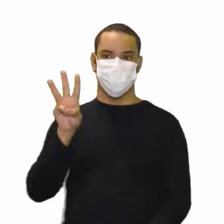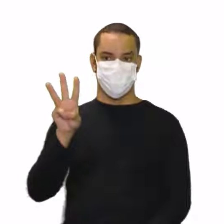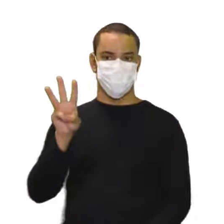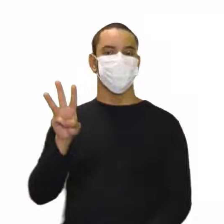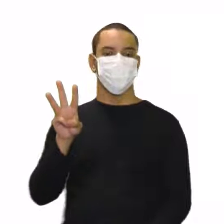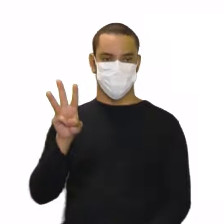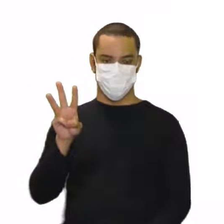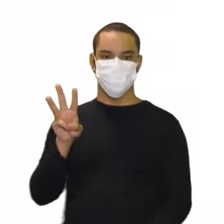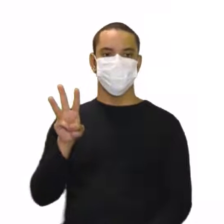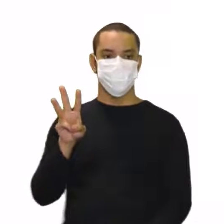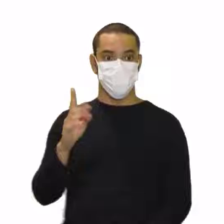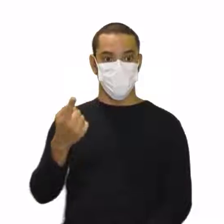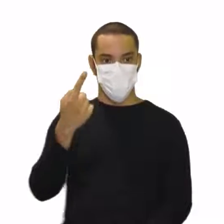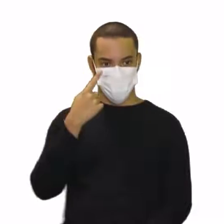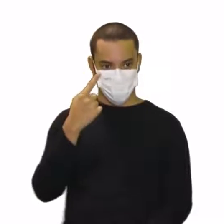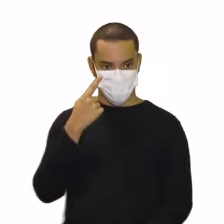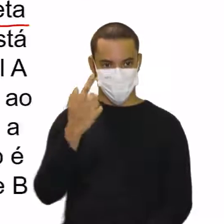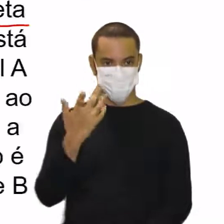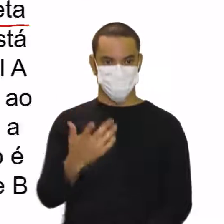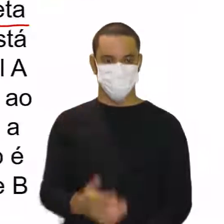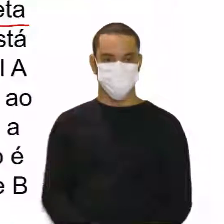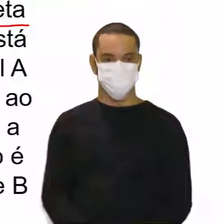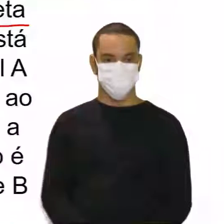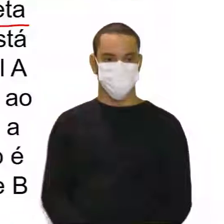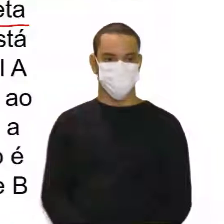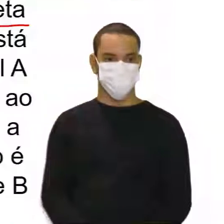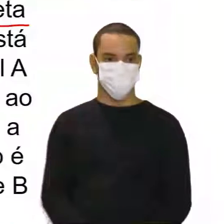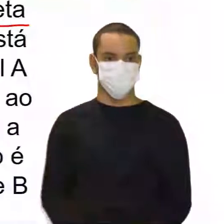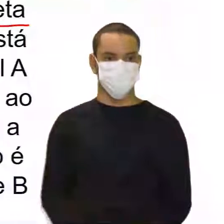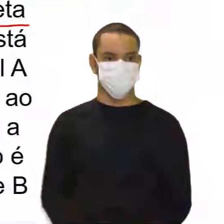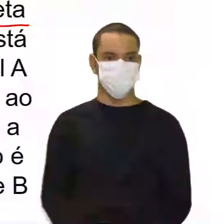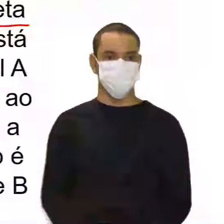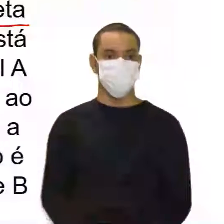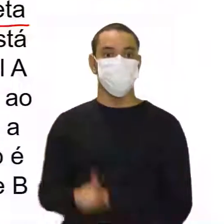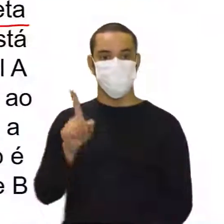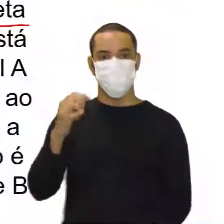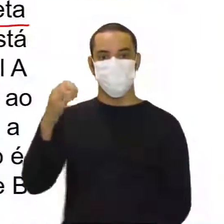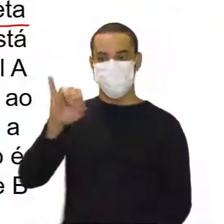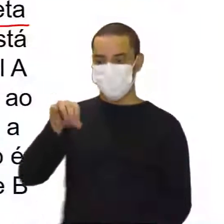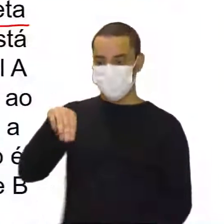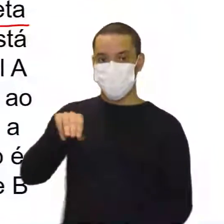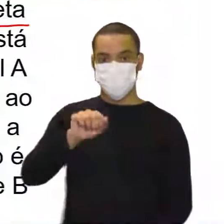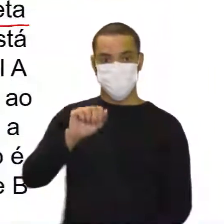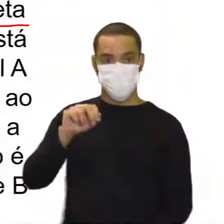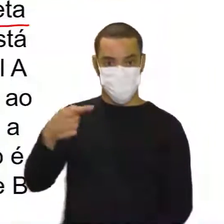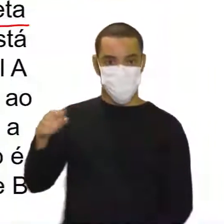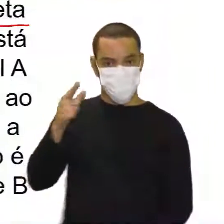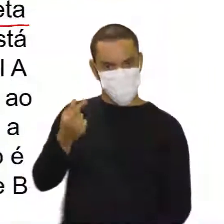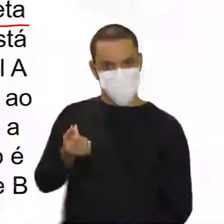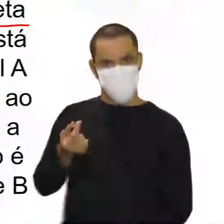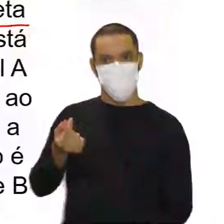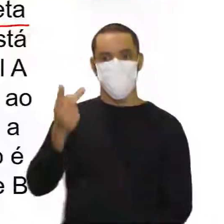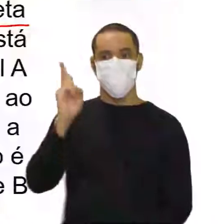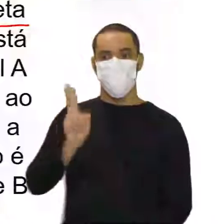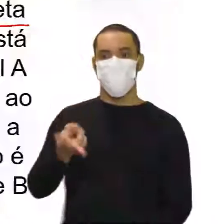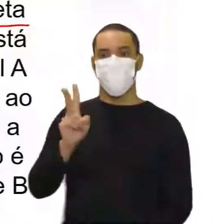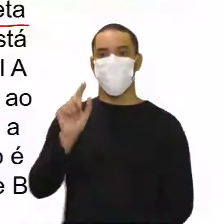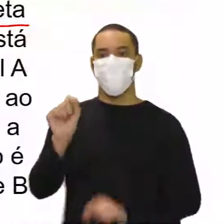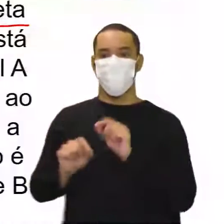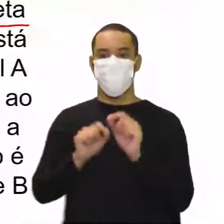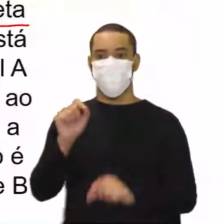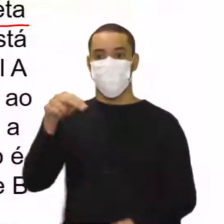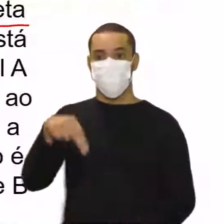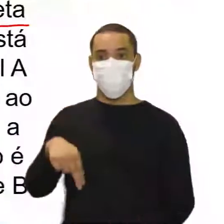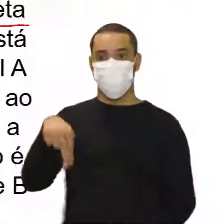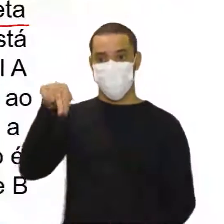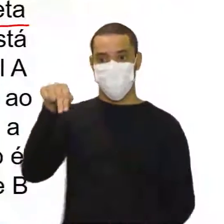3. Então, vamos dar uma olhadinha aqui. Um ímã permanente com seu polo norte voltado para